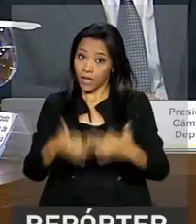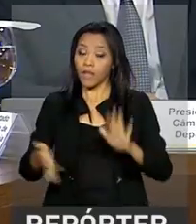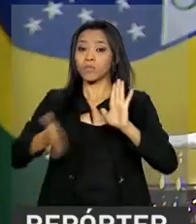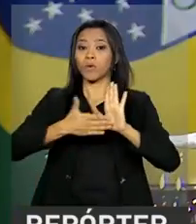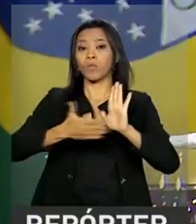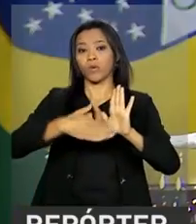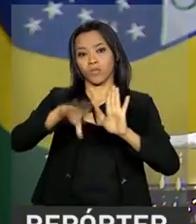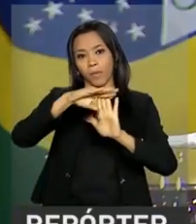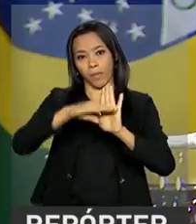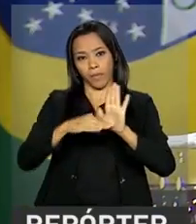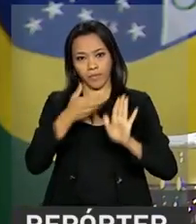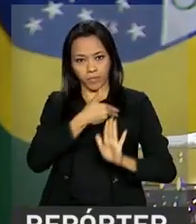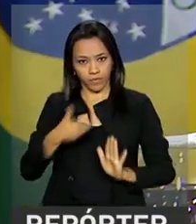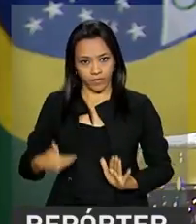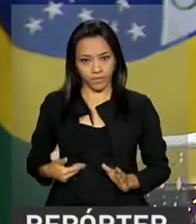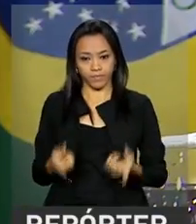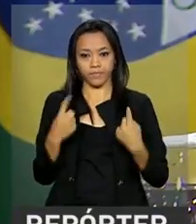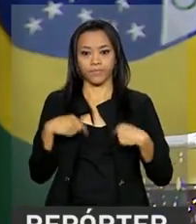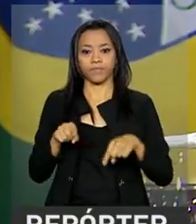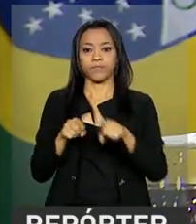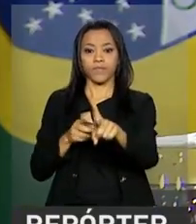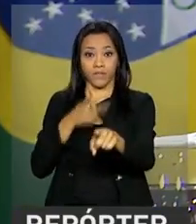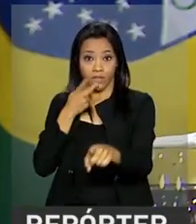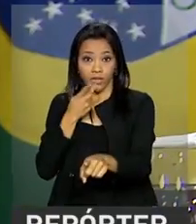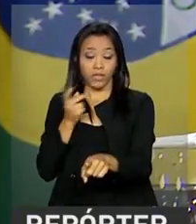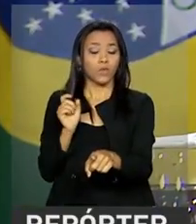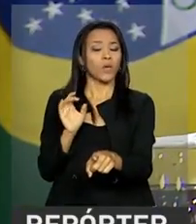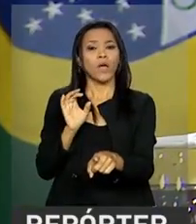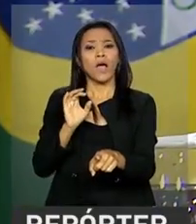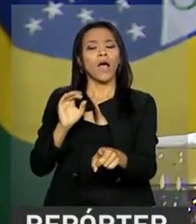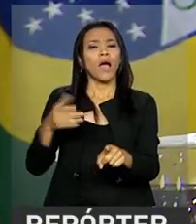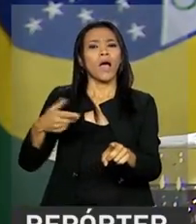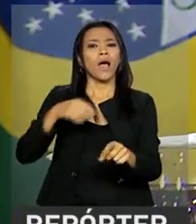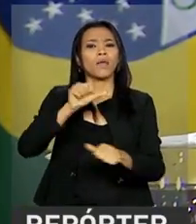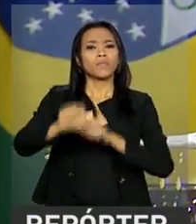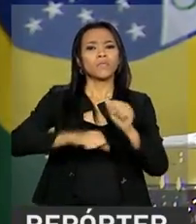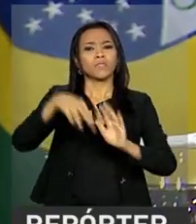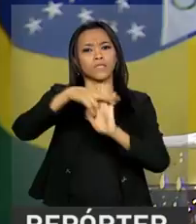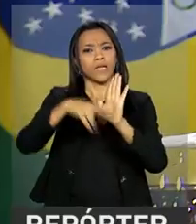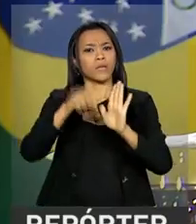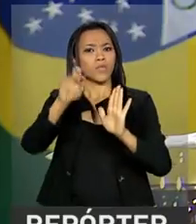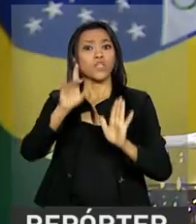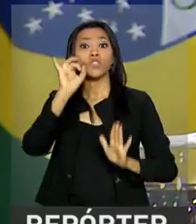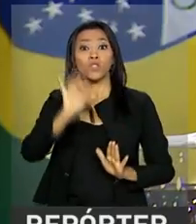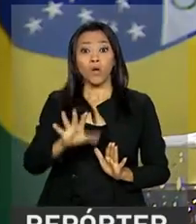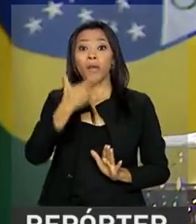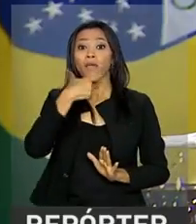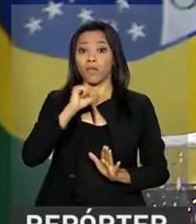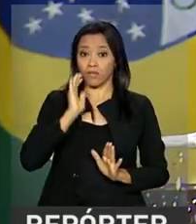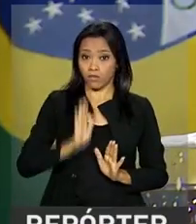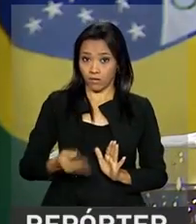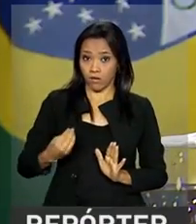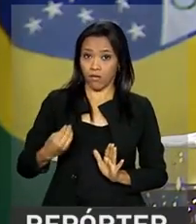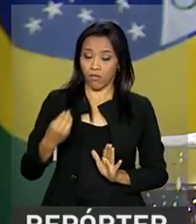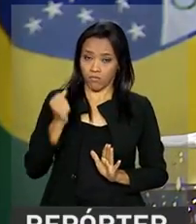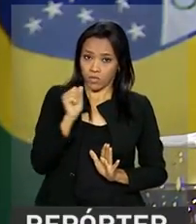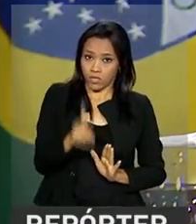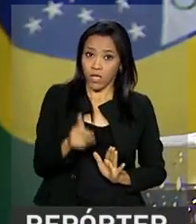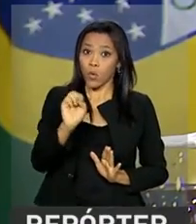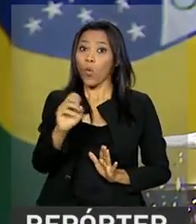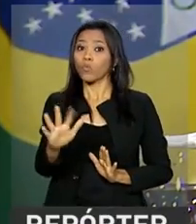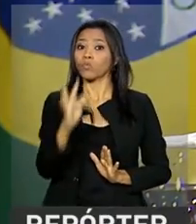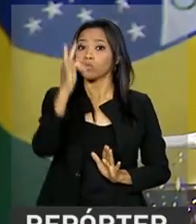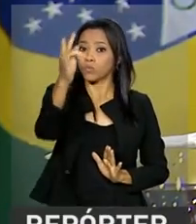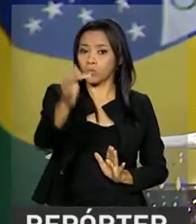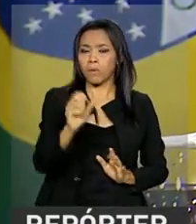governo mas não é só para aqueles que se aposentaram orion aposentar mas se houver um